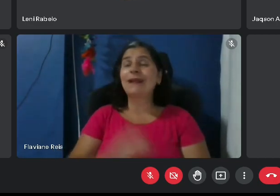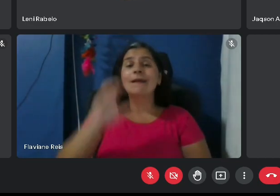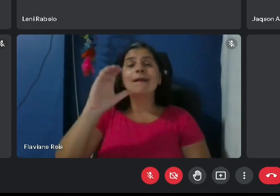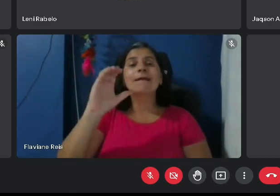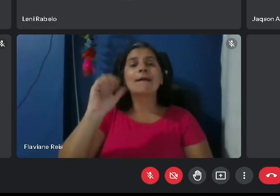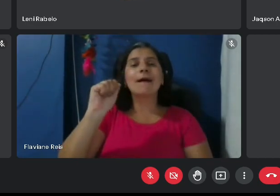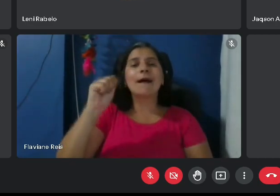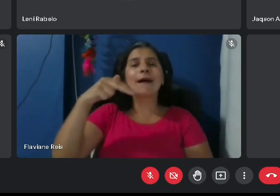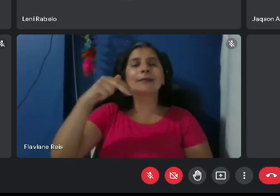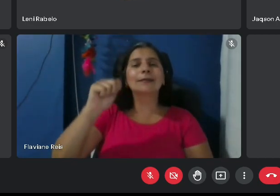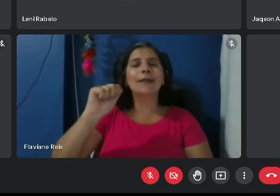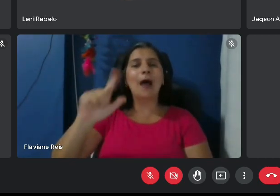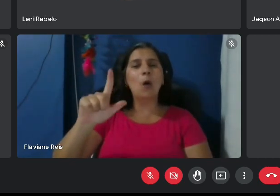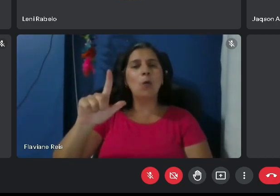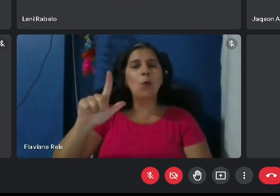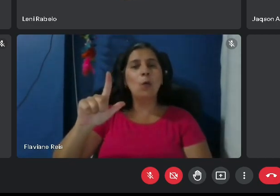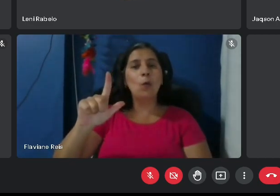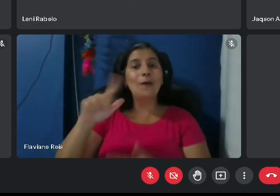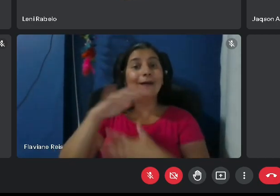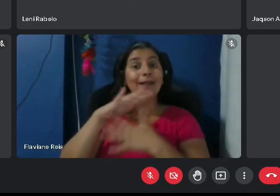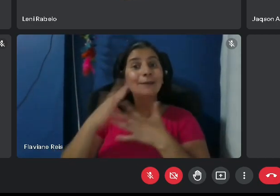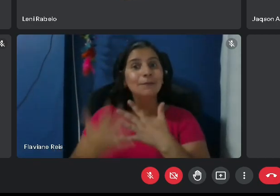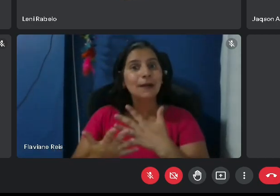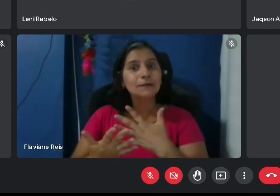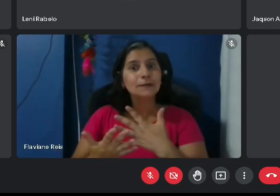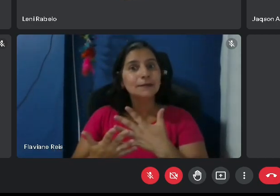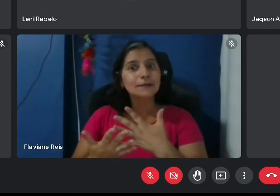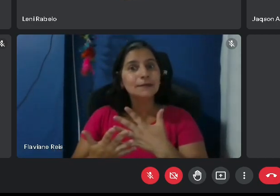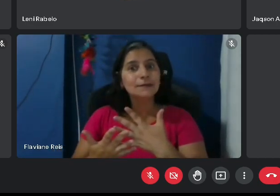E hoje nós conseguimos o quê?